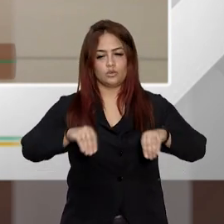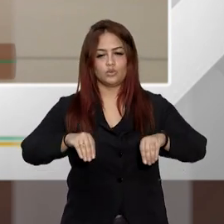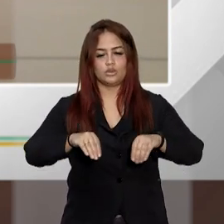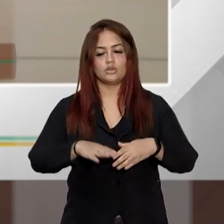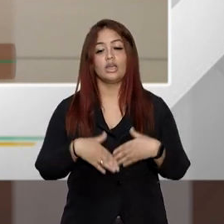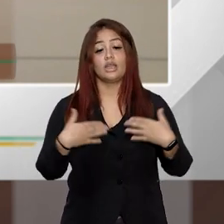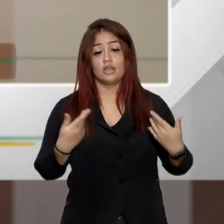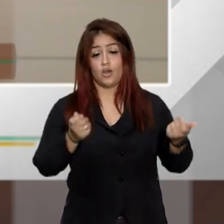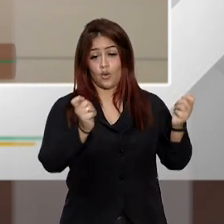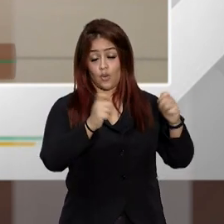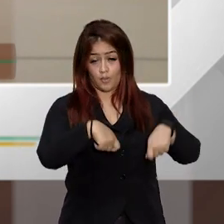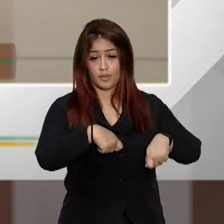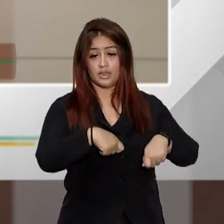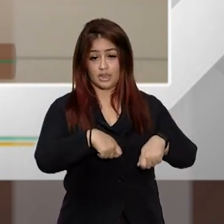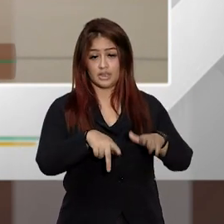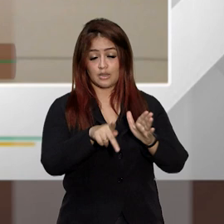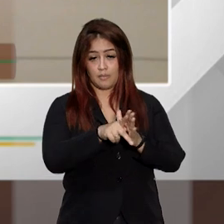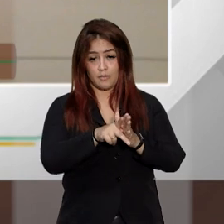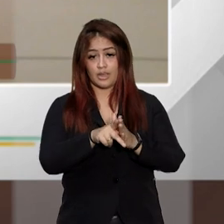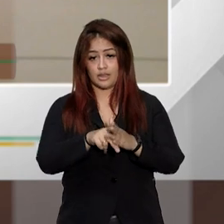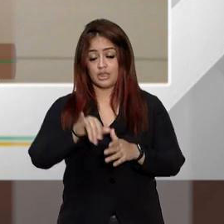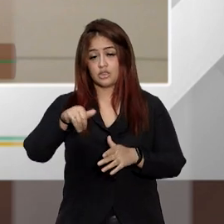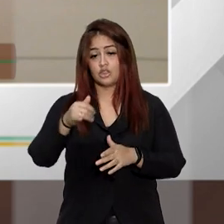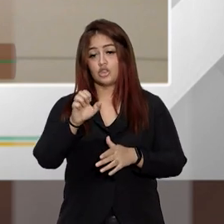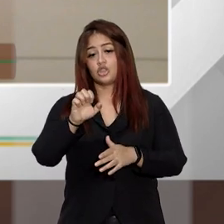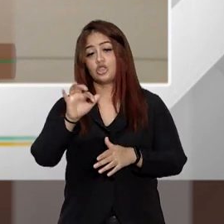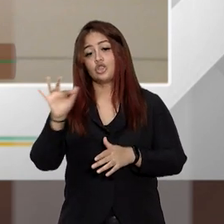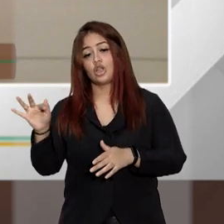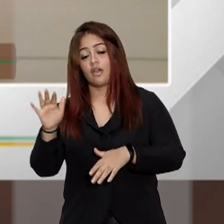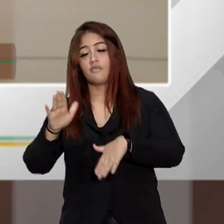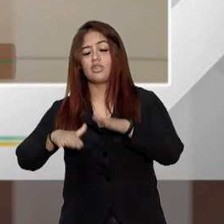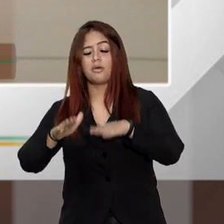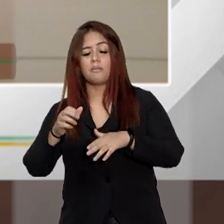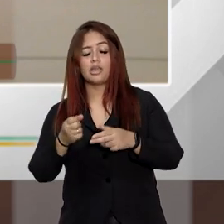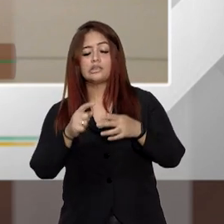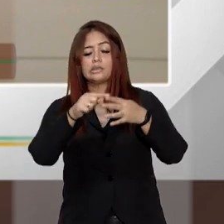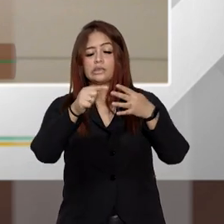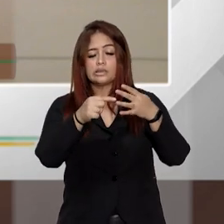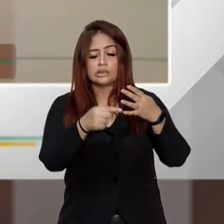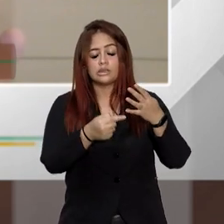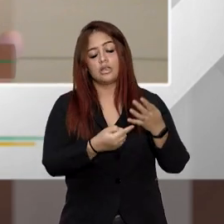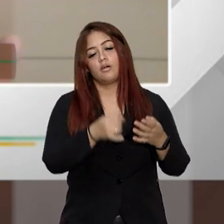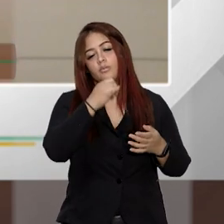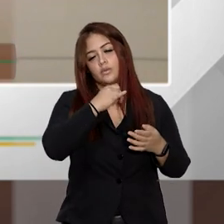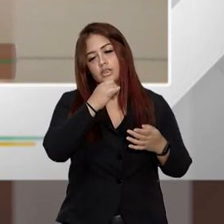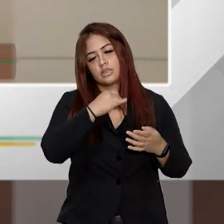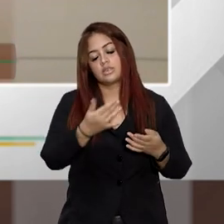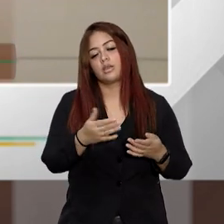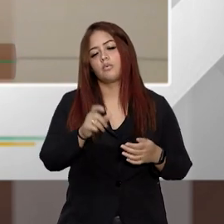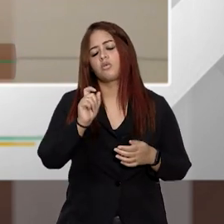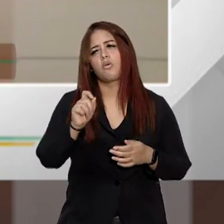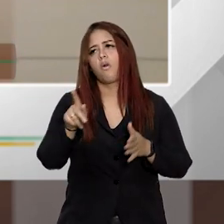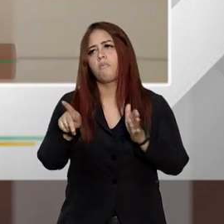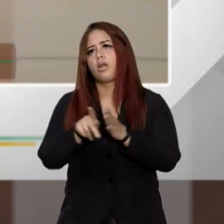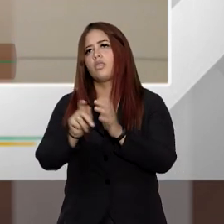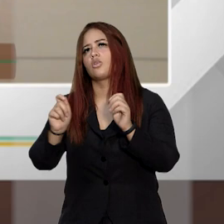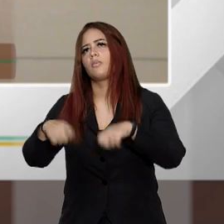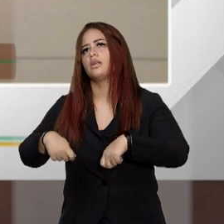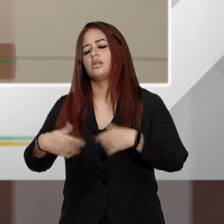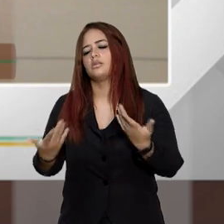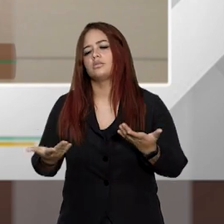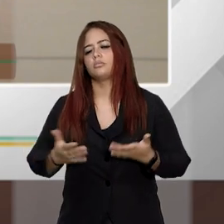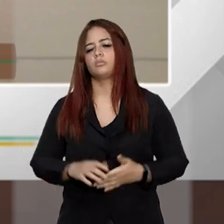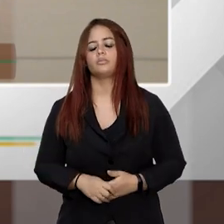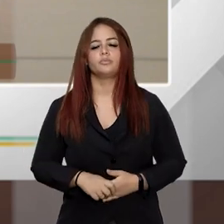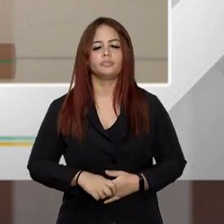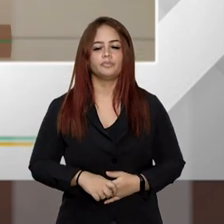a competência do foro do Juizado Federal depende efetivamente de algumas circunstâncias, como, por exemplo, quem figura no polo passivo da